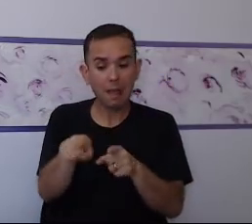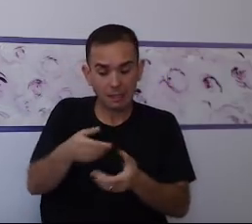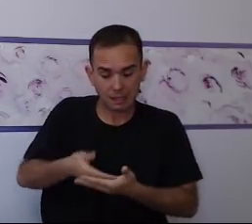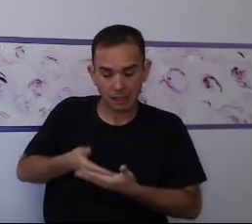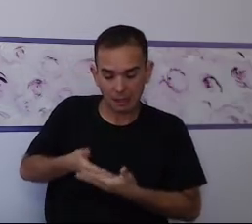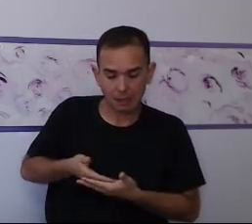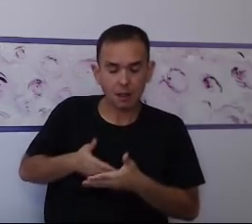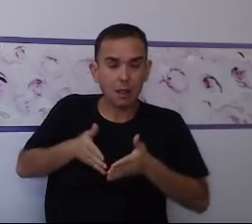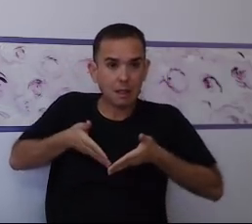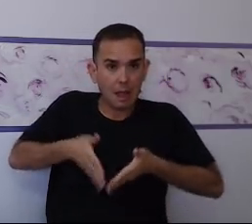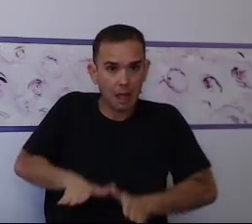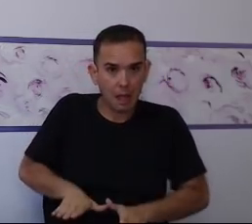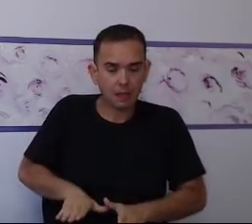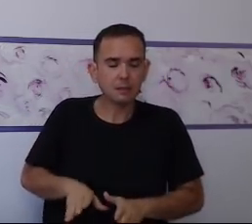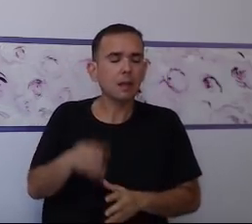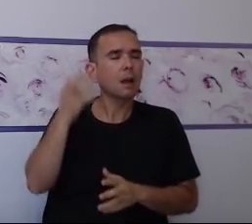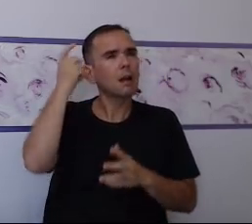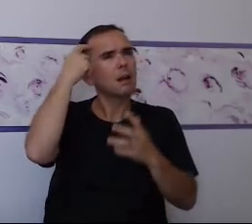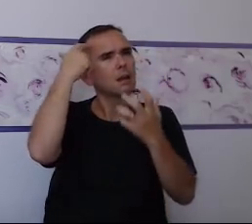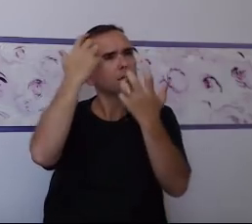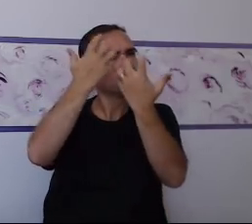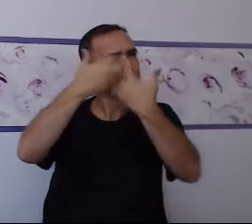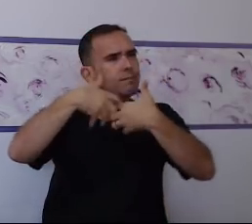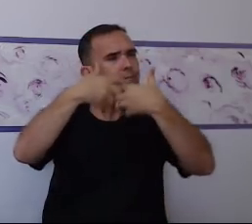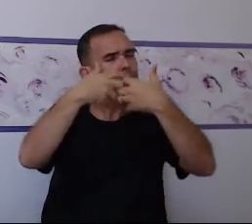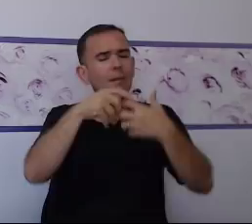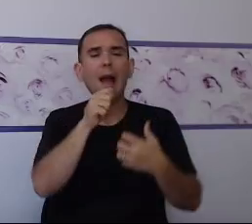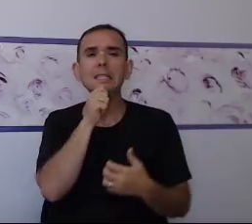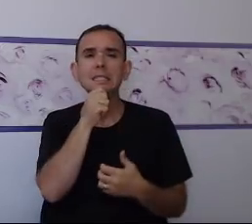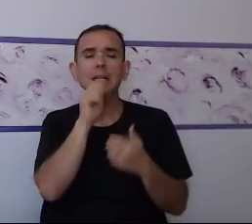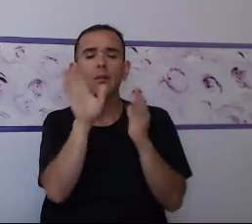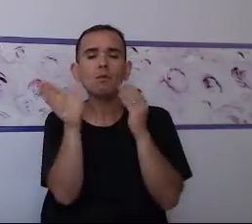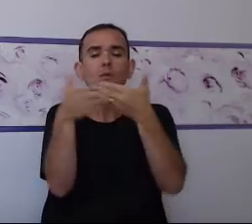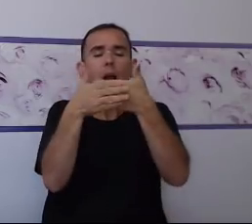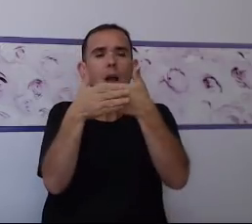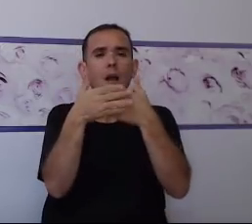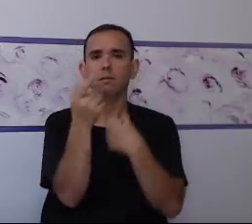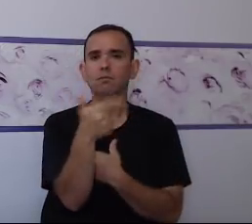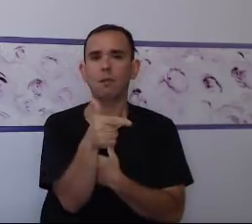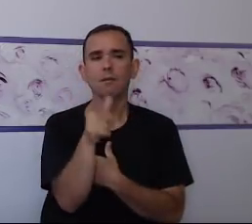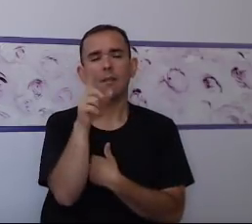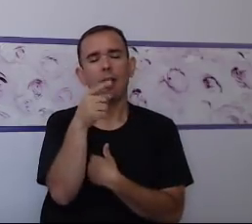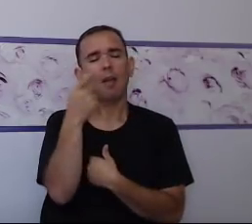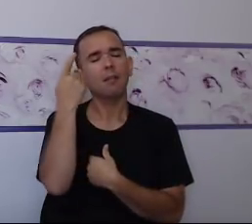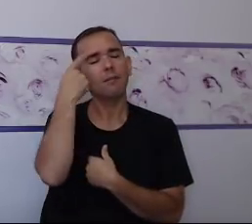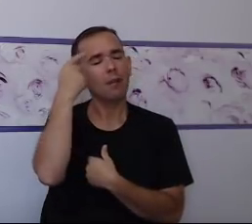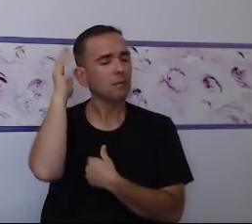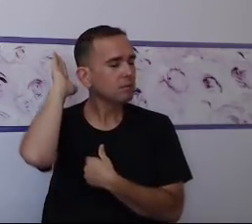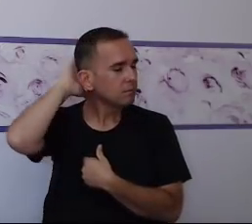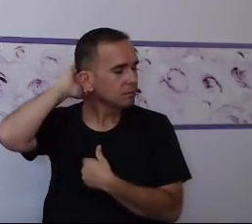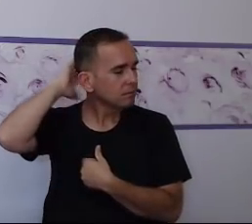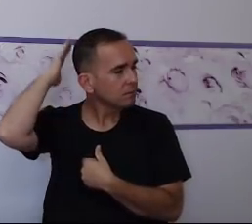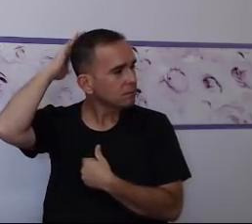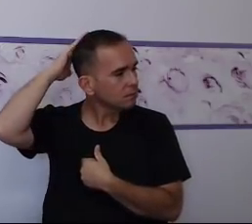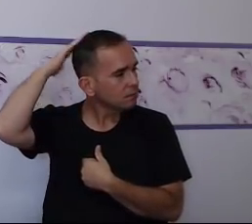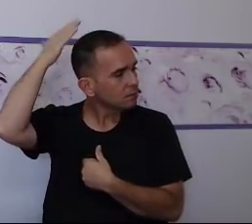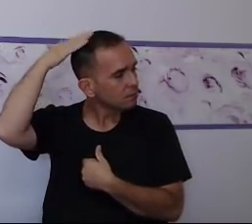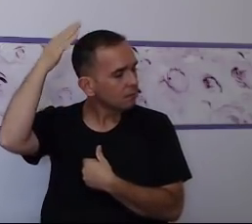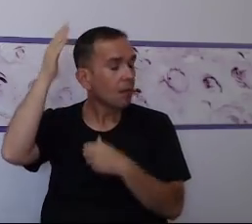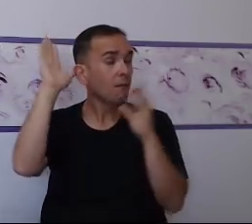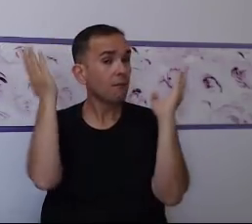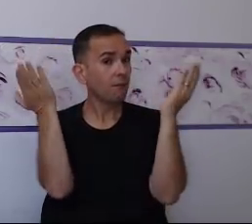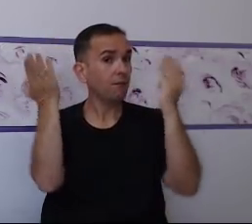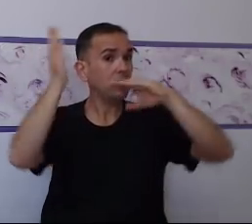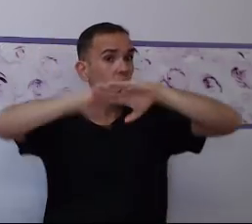quando nasce, a caixa craniana, né, ainda não está fechada, que são as famosas moleiras, né. Então, até a gente